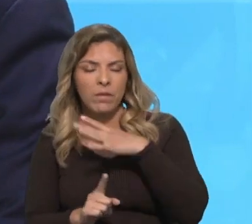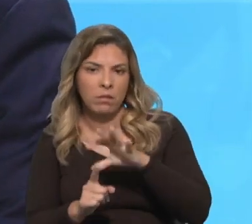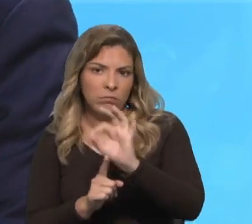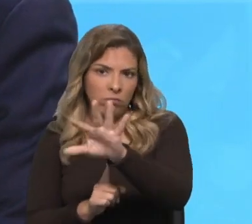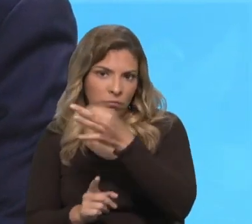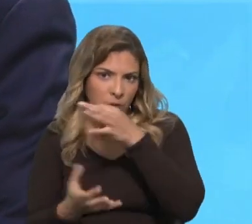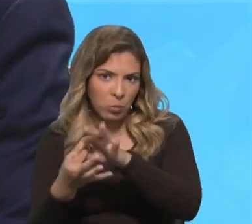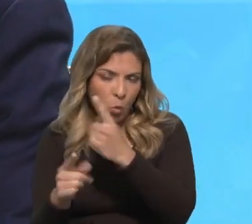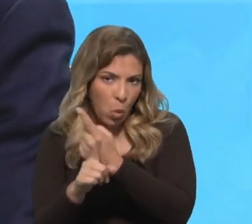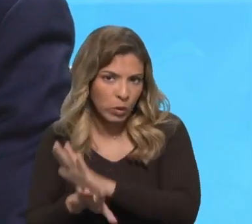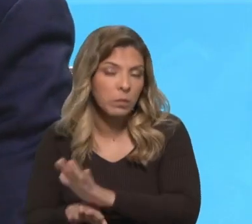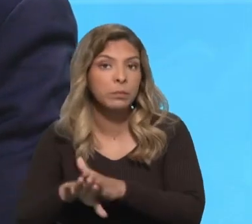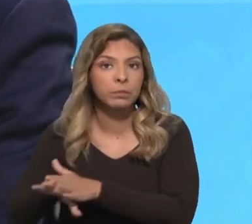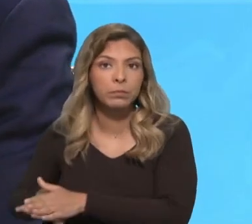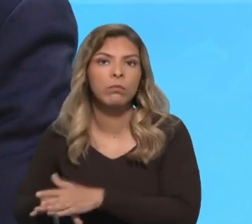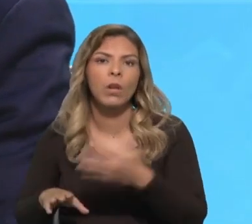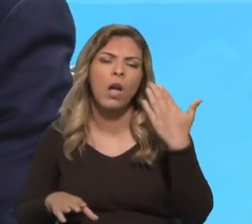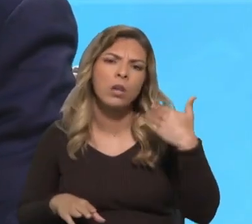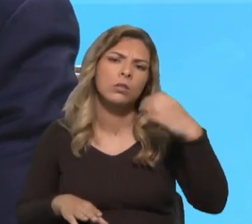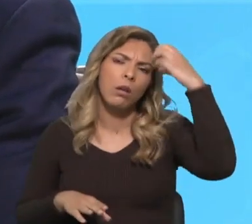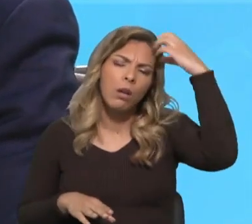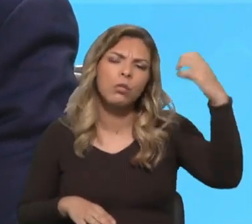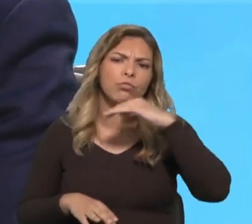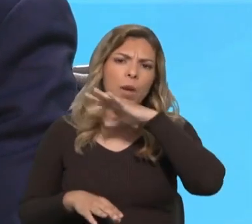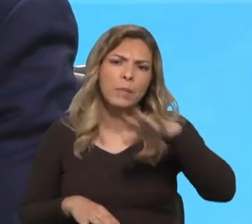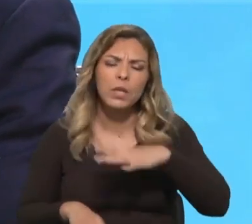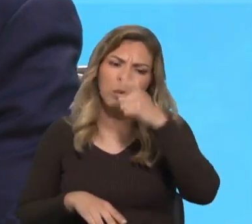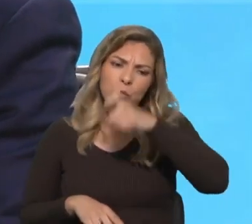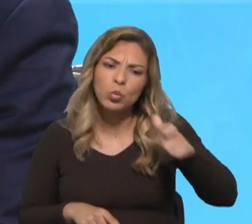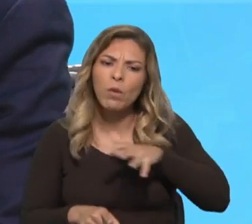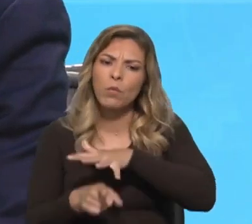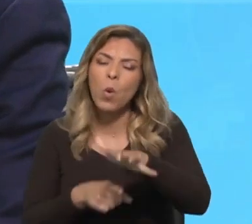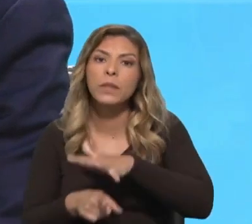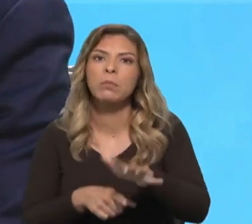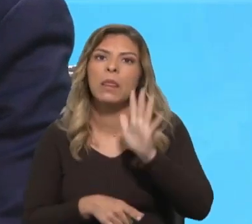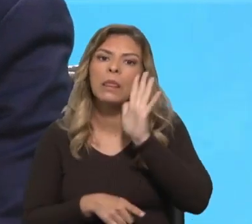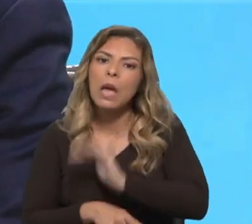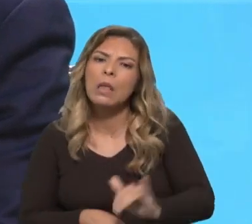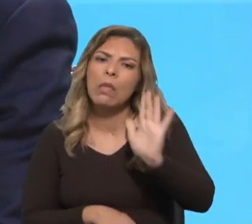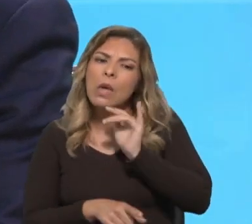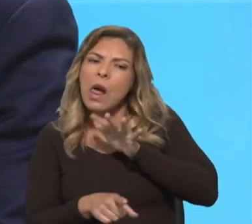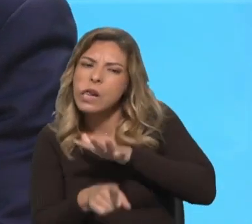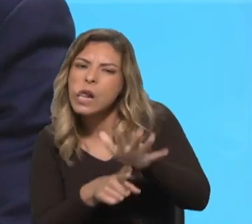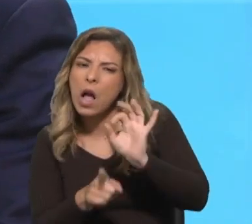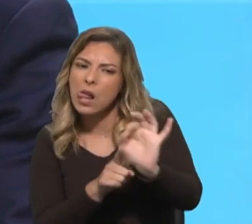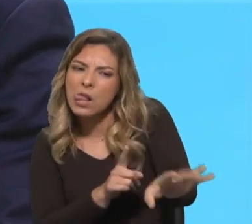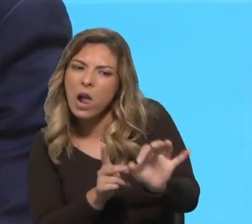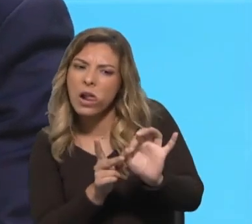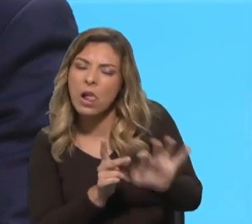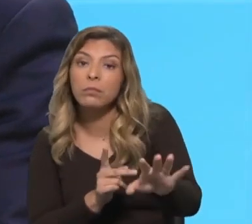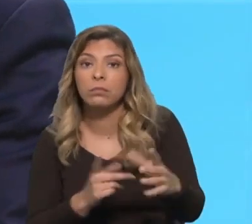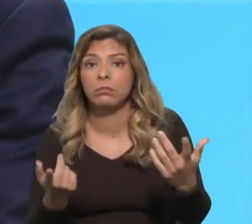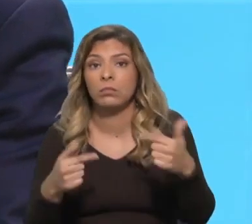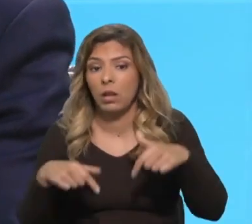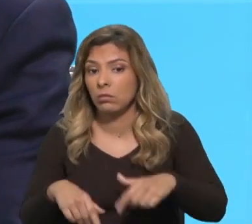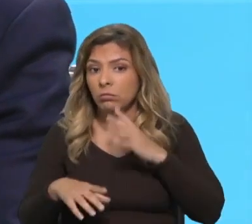Naturalmente, os senhores, os reis, os familiares, as pessoas influentes não deixaram de tentar influenciar. Nós temos, no